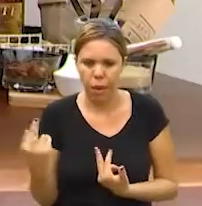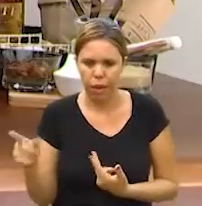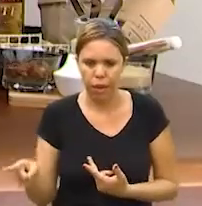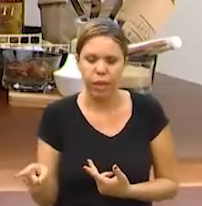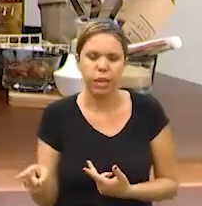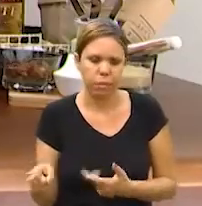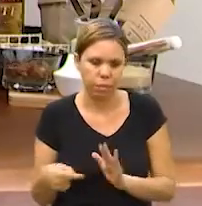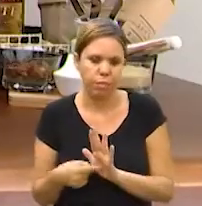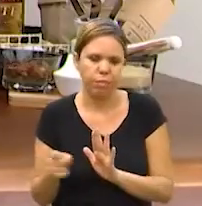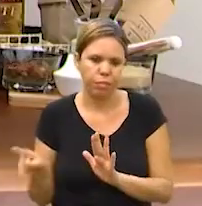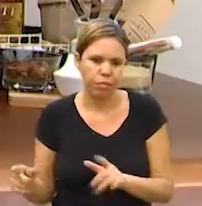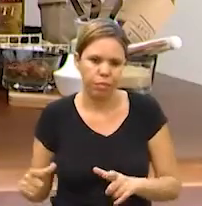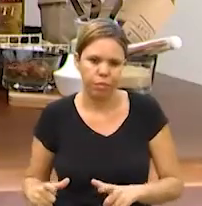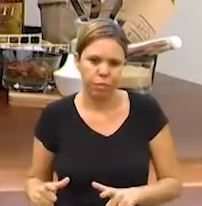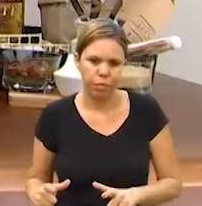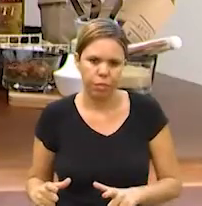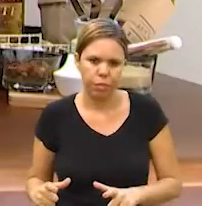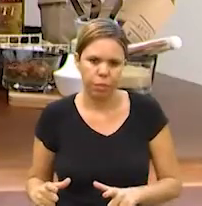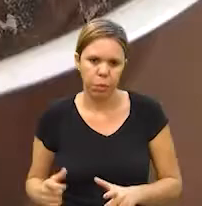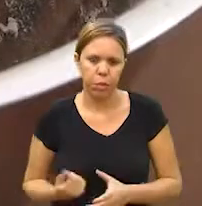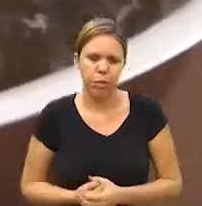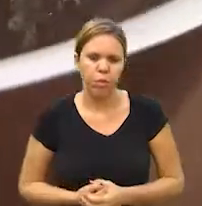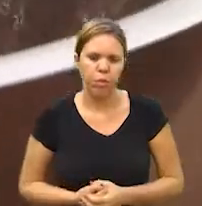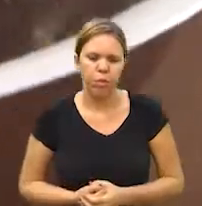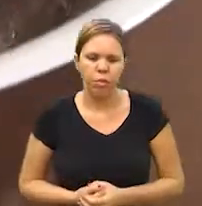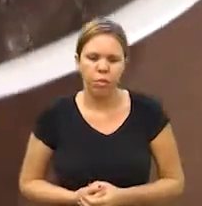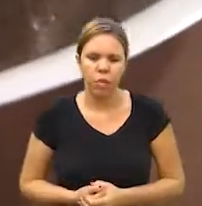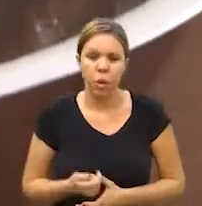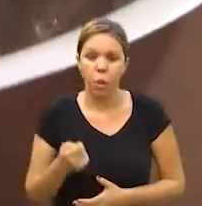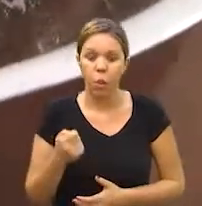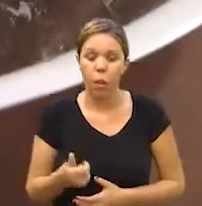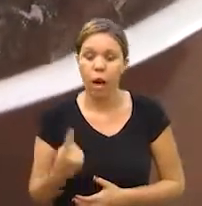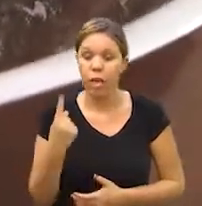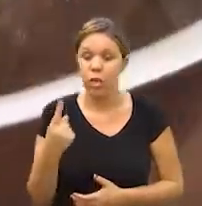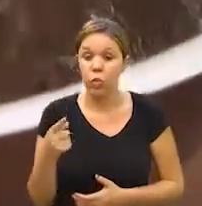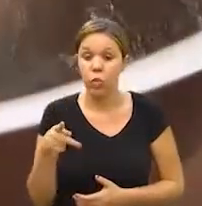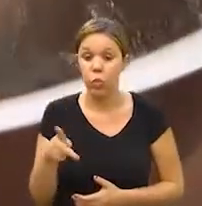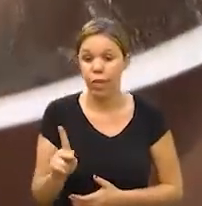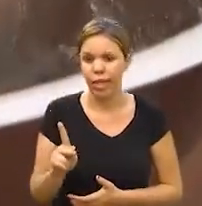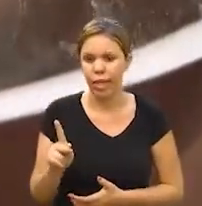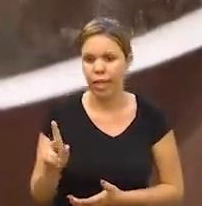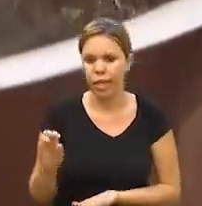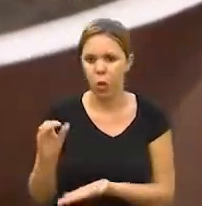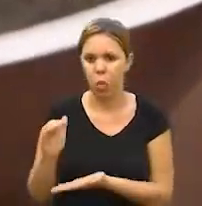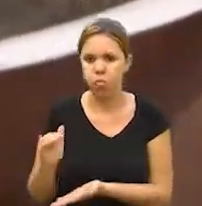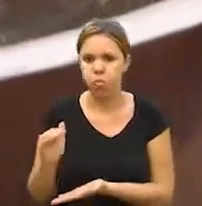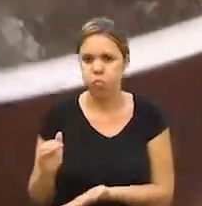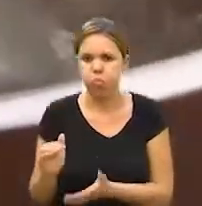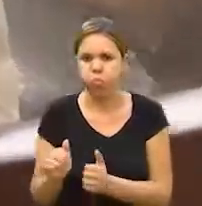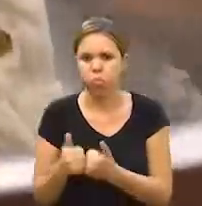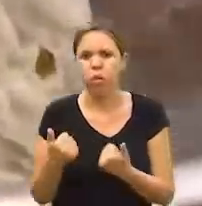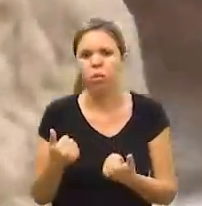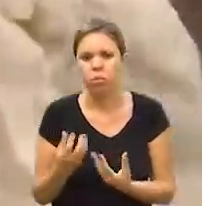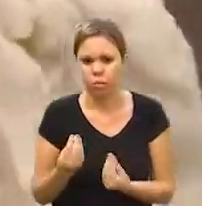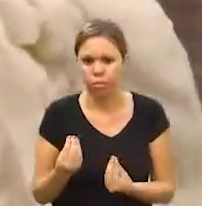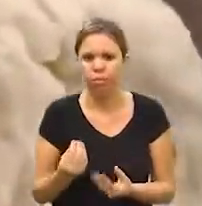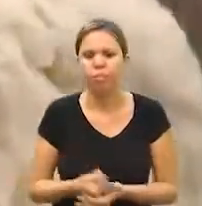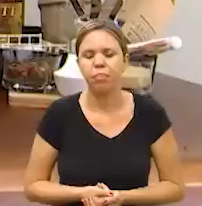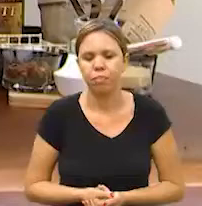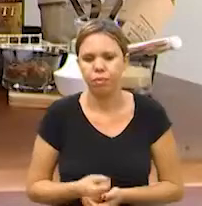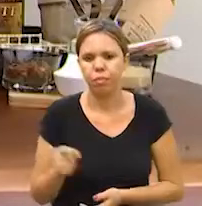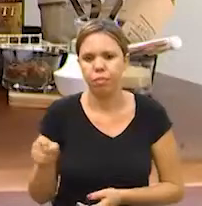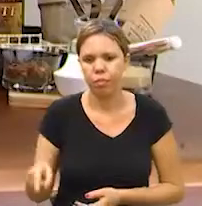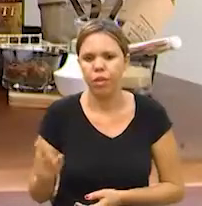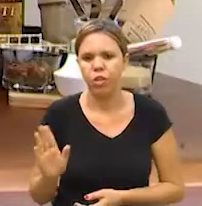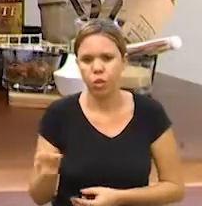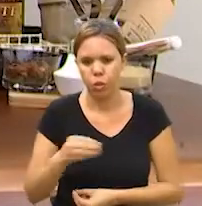tamanho. Servido, né? Sim, ali tem o quê? Sim. Uns 500? Quase um quilo. Um quilo? De pão, é. Quase um quilo de pão. É bastante. Isso. Então aqui